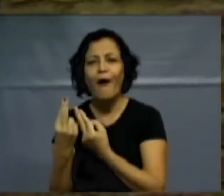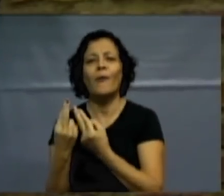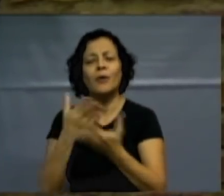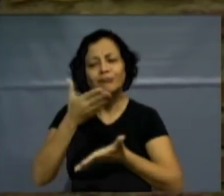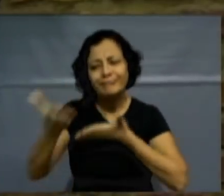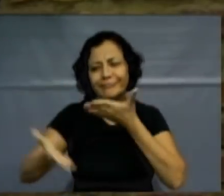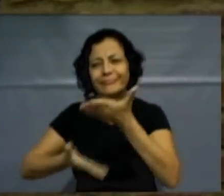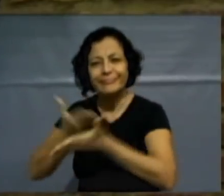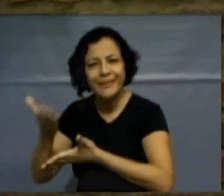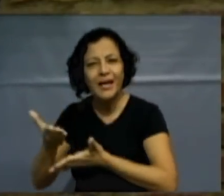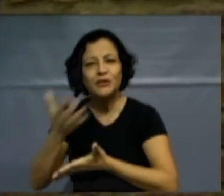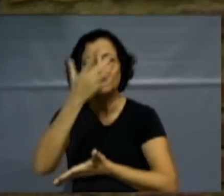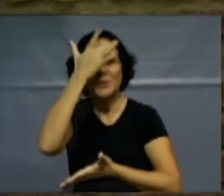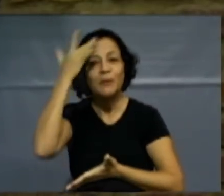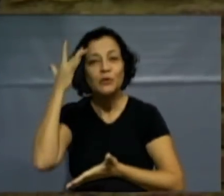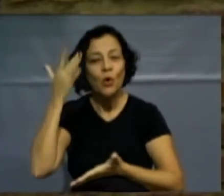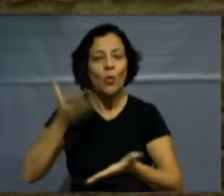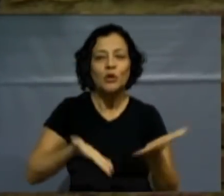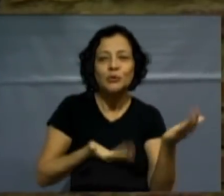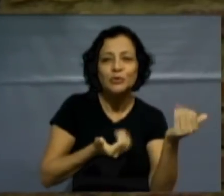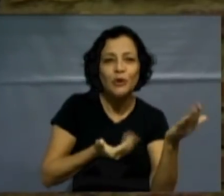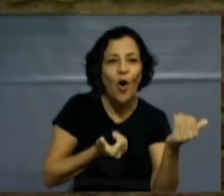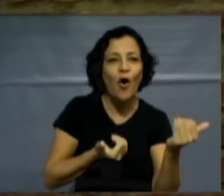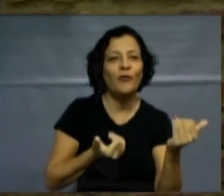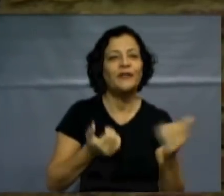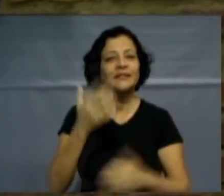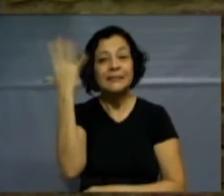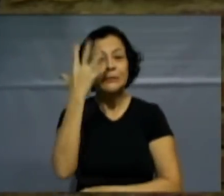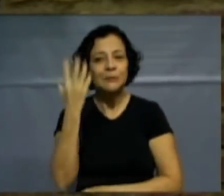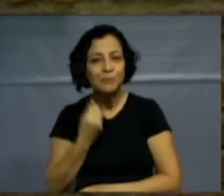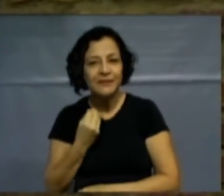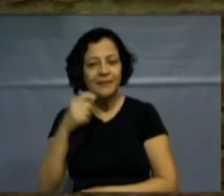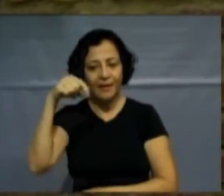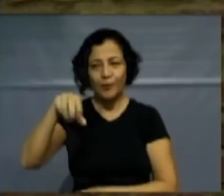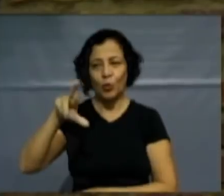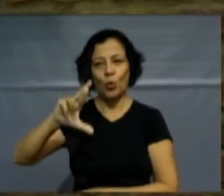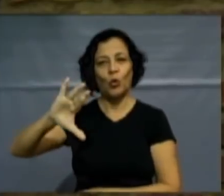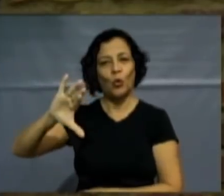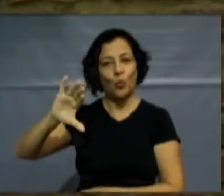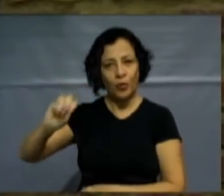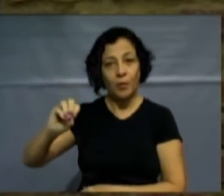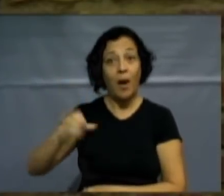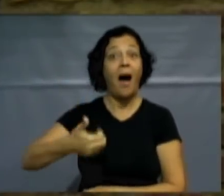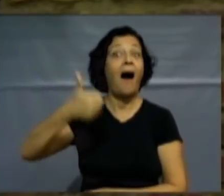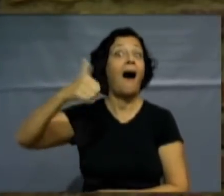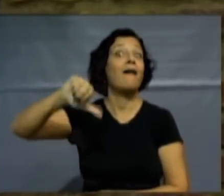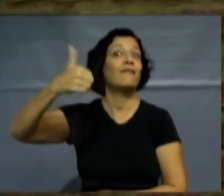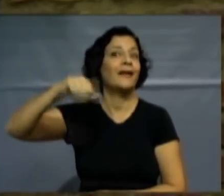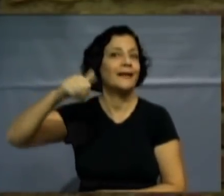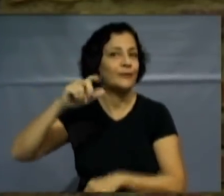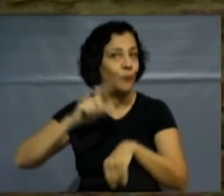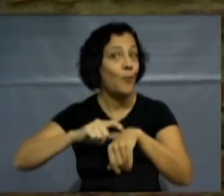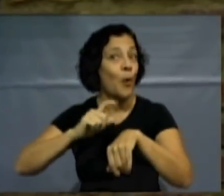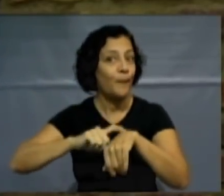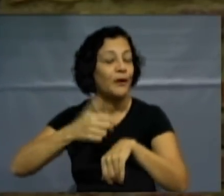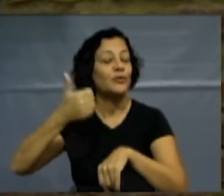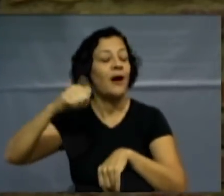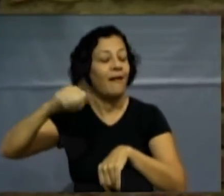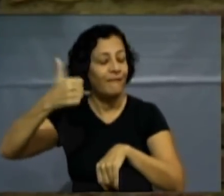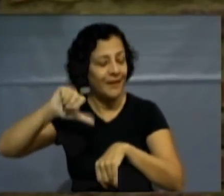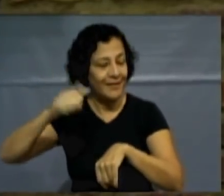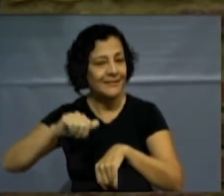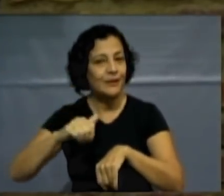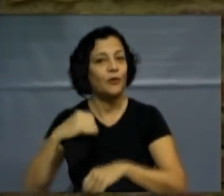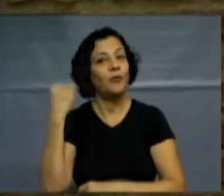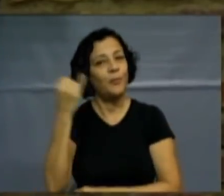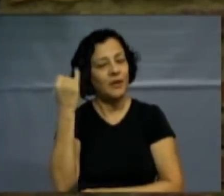do estado do Rio de Janeiro, né? A avaliação do evento de 2018 aqui do nosso querido Paulo XI. Então a